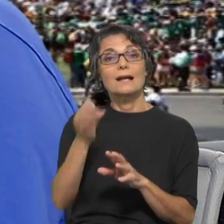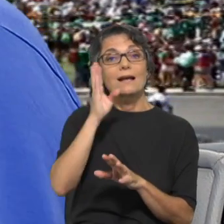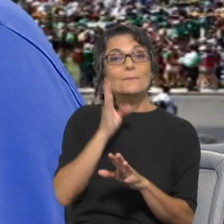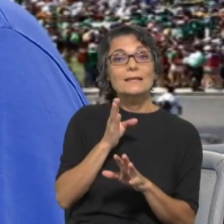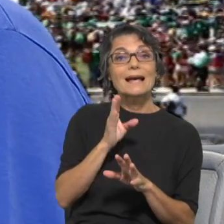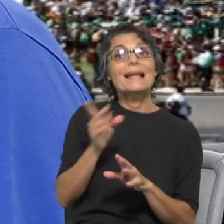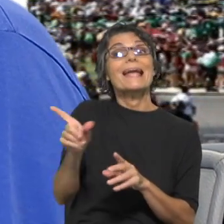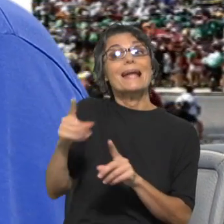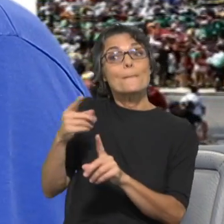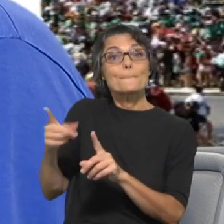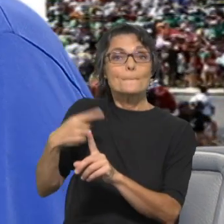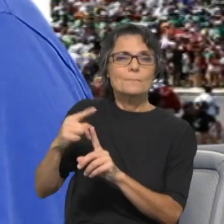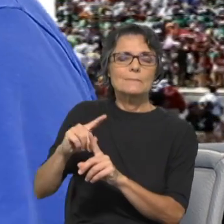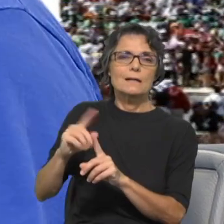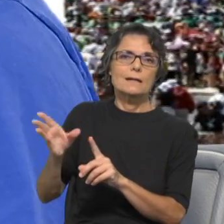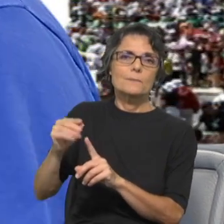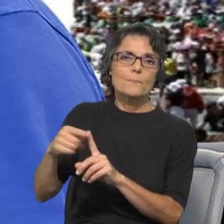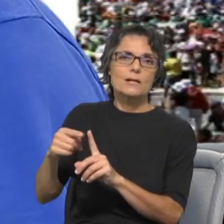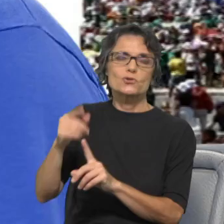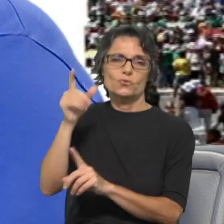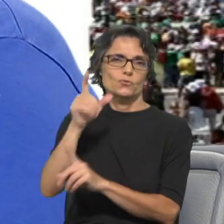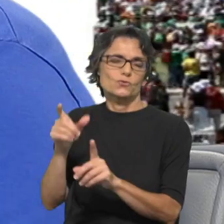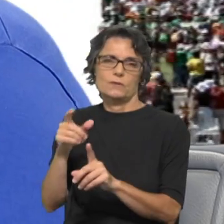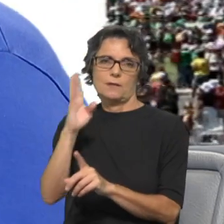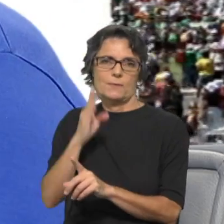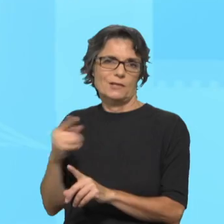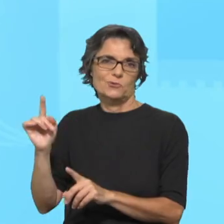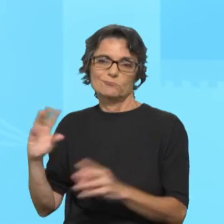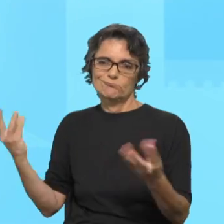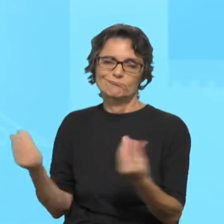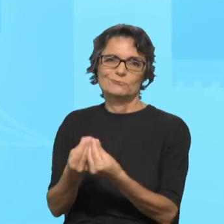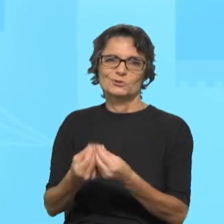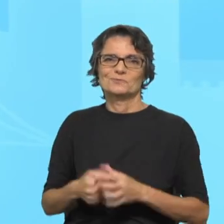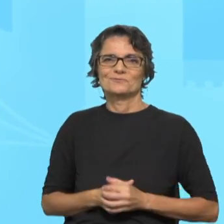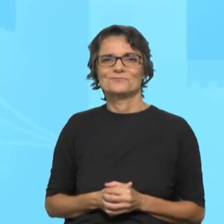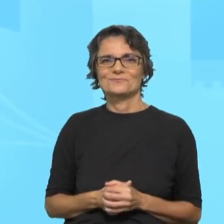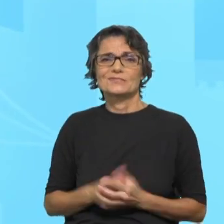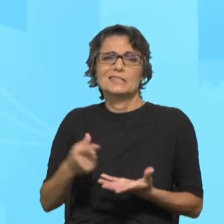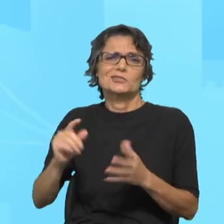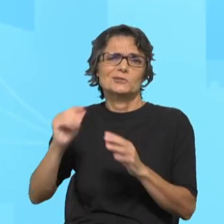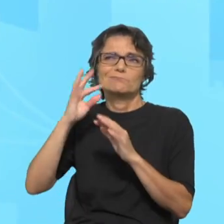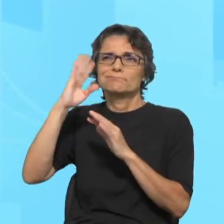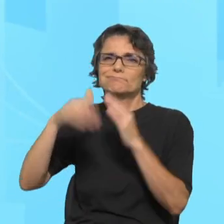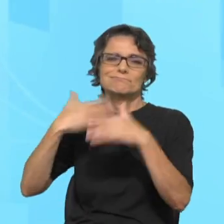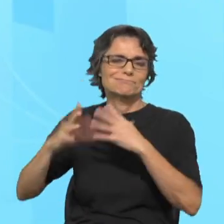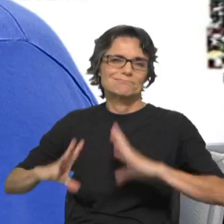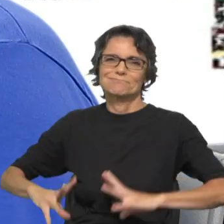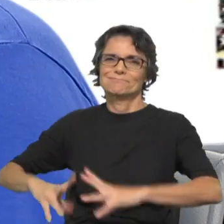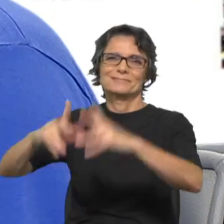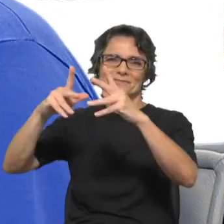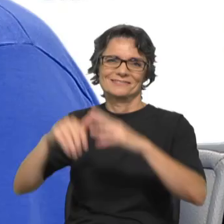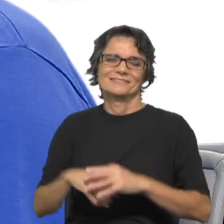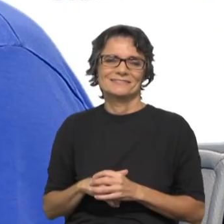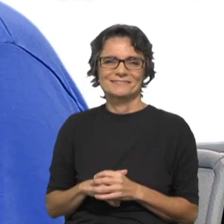militares. E pronto, e daí para cá foi a grande inspiração. Baseou-se